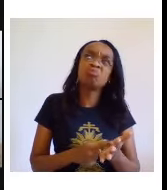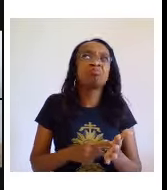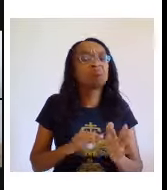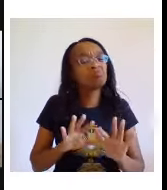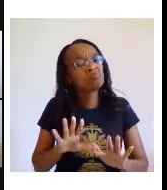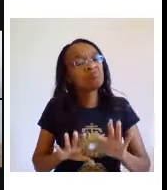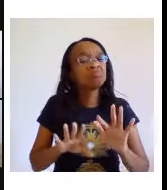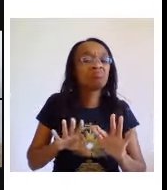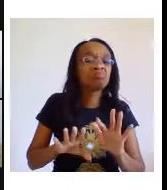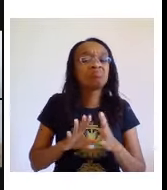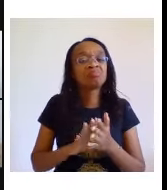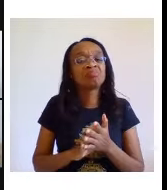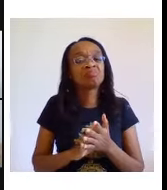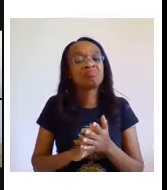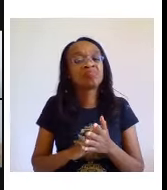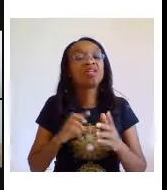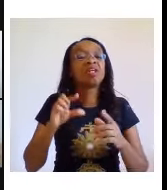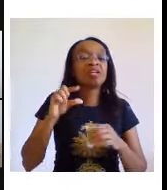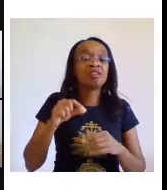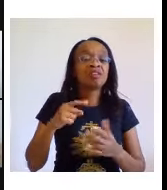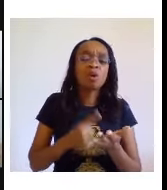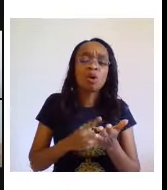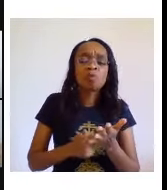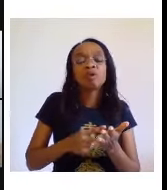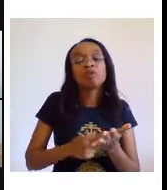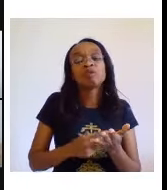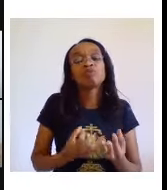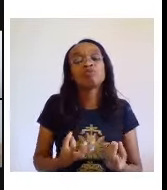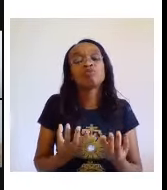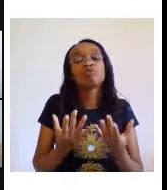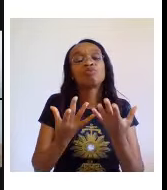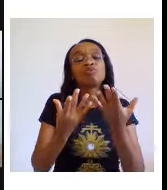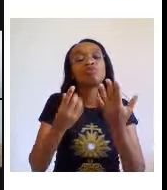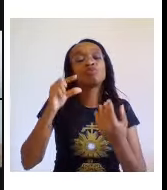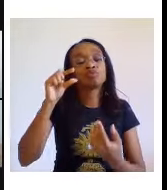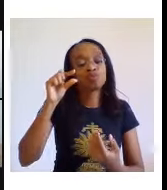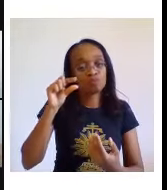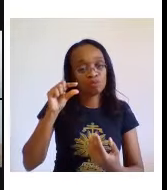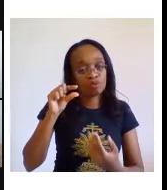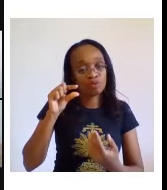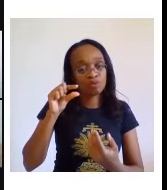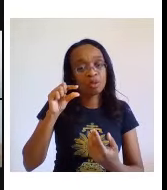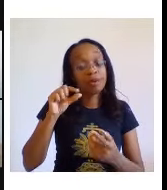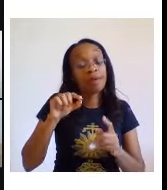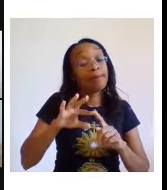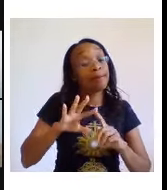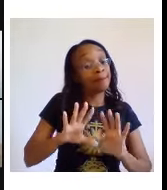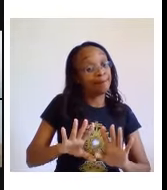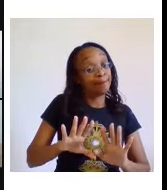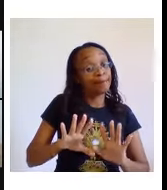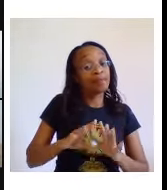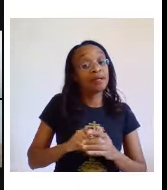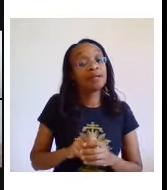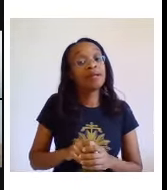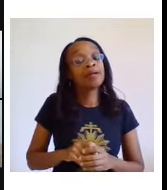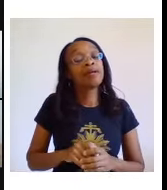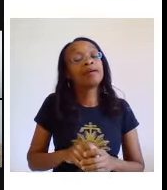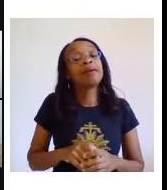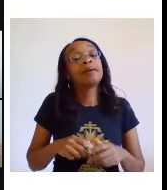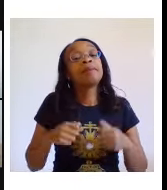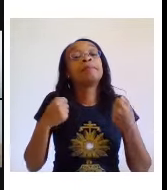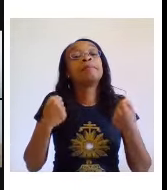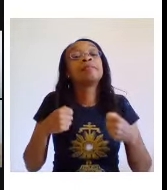esse comprometimento aí de diminuição do uso de combustíveis fósseis, porém, ainda